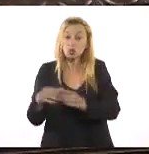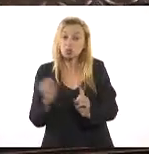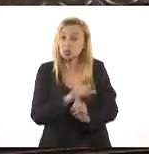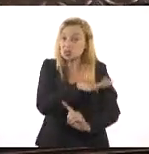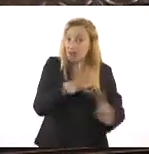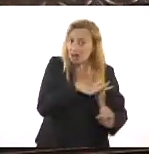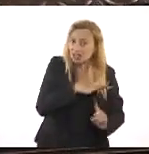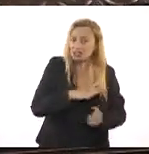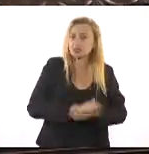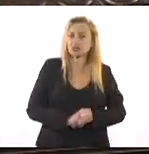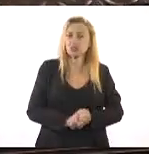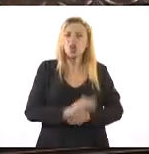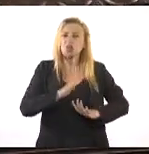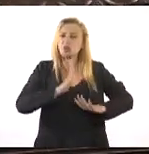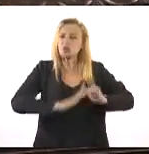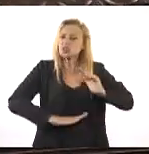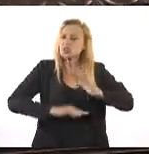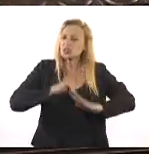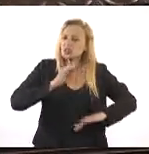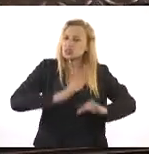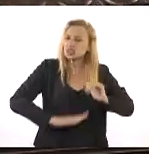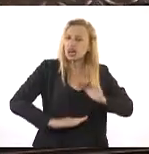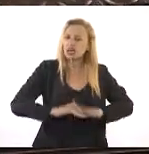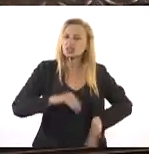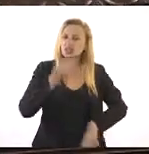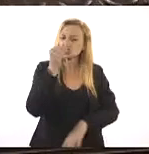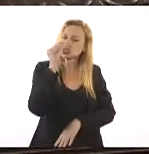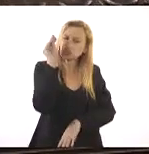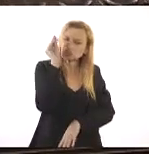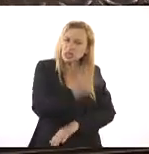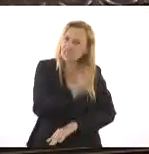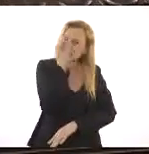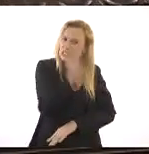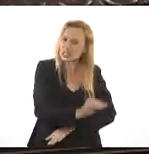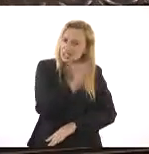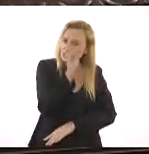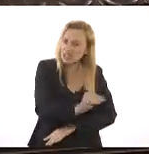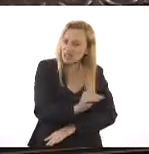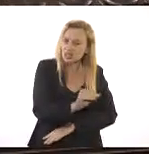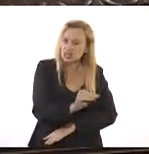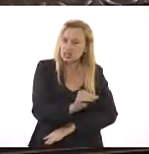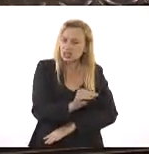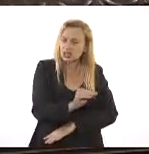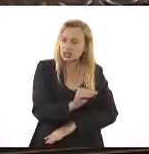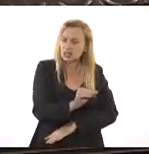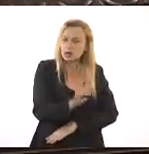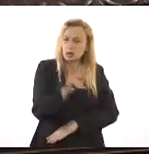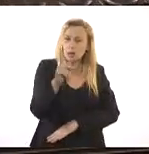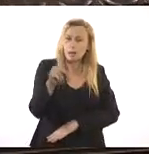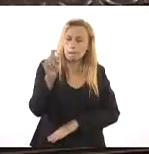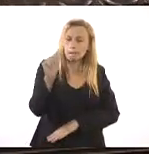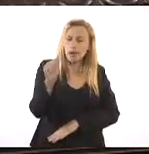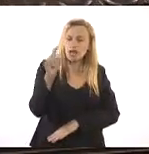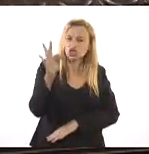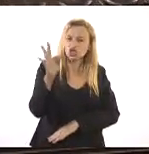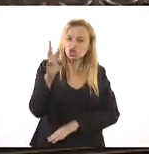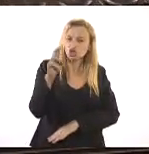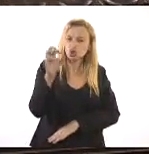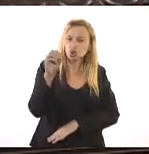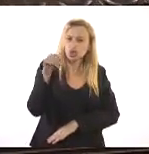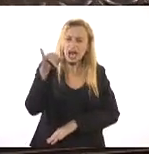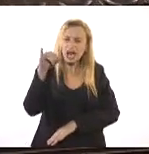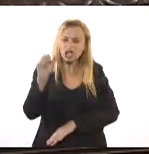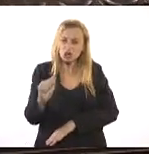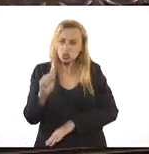sociais, profissionais que são maltratados pelos patronatos, pelo esse patronato ganancioso